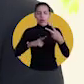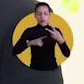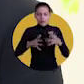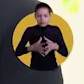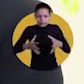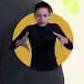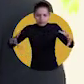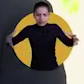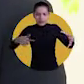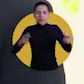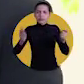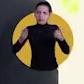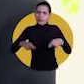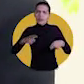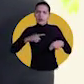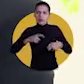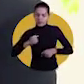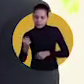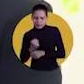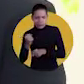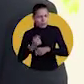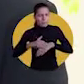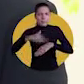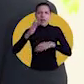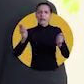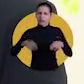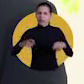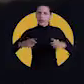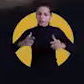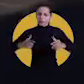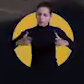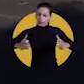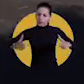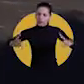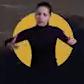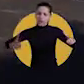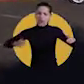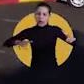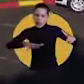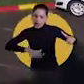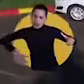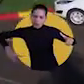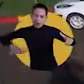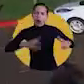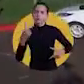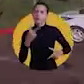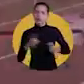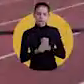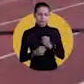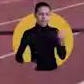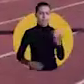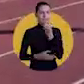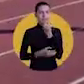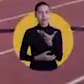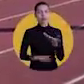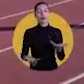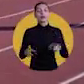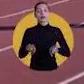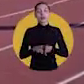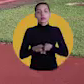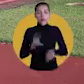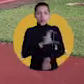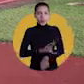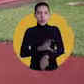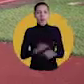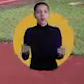de melhorias, de crescimento, de integração de áreas. Além deles, o curso de Educação Física ganhou sua